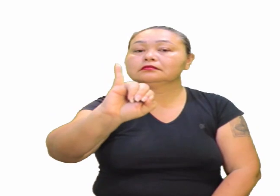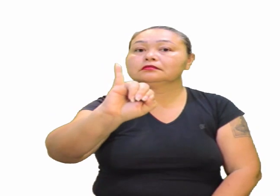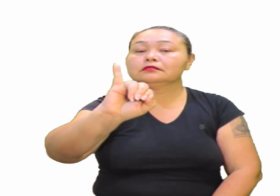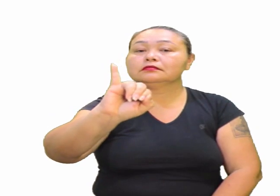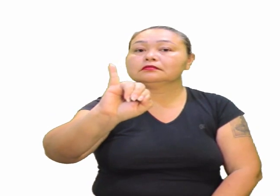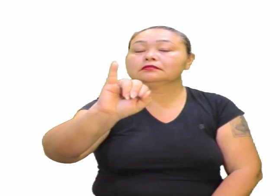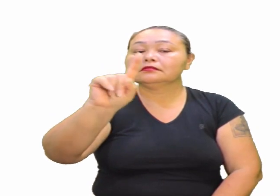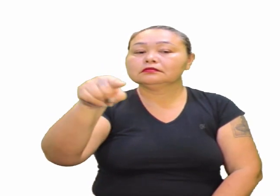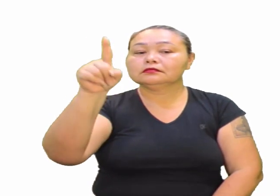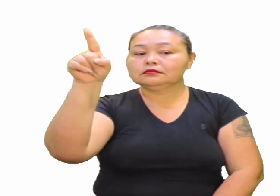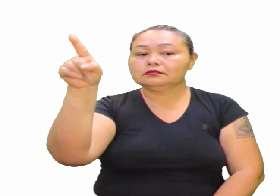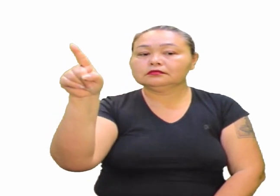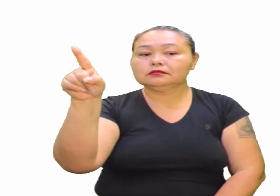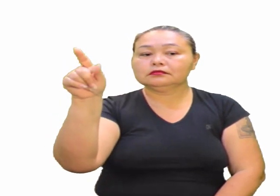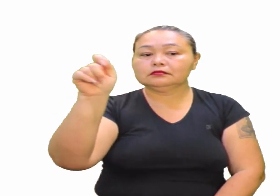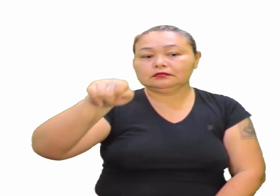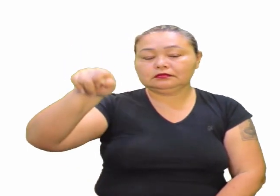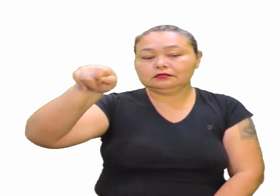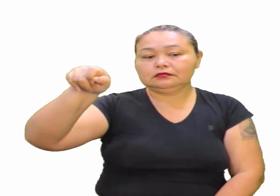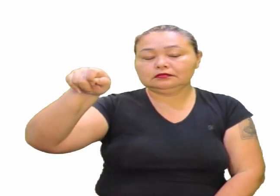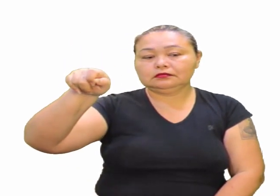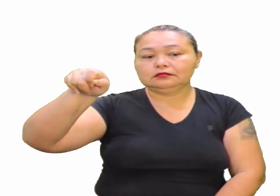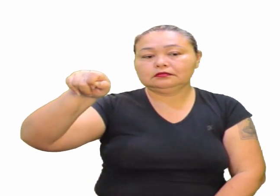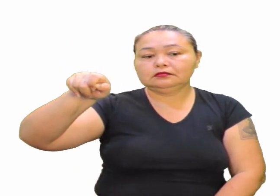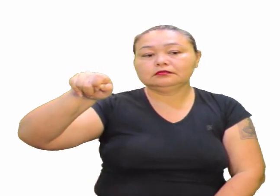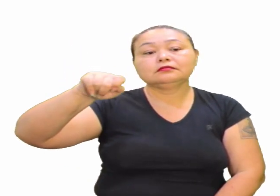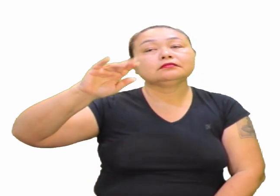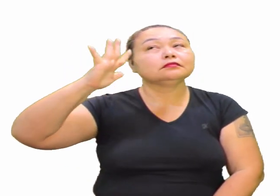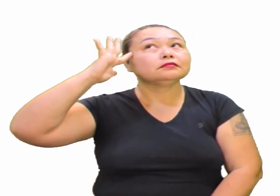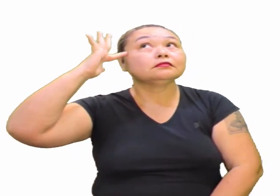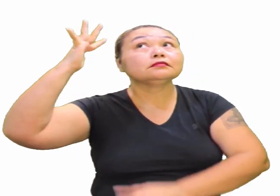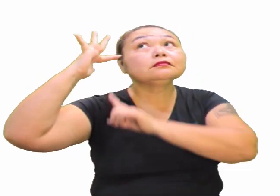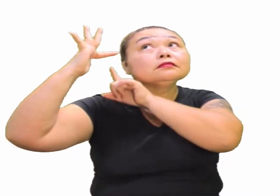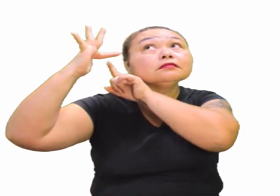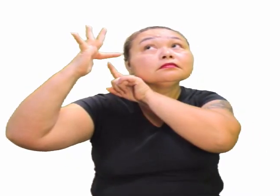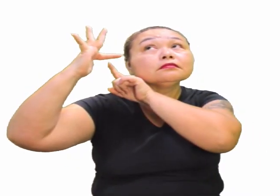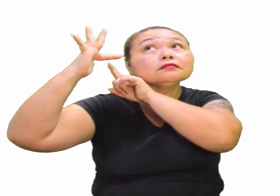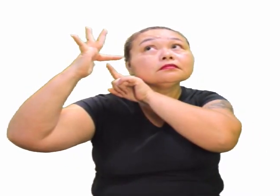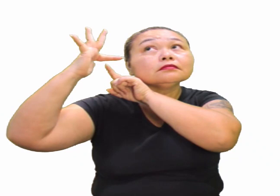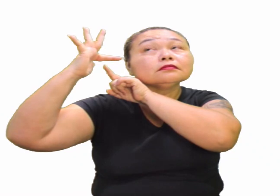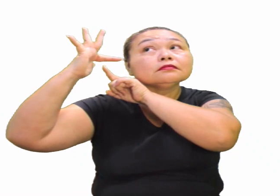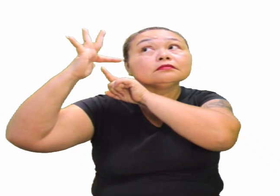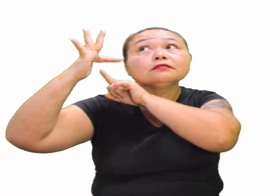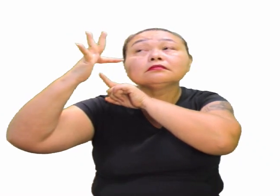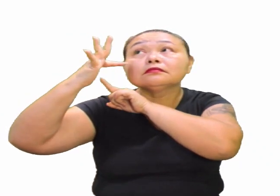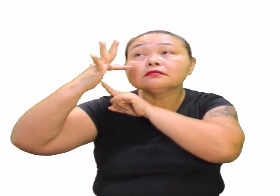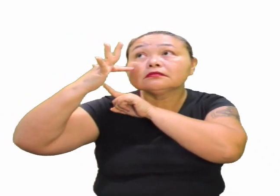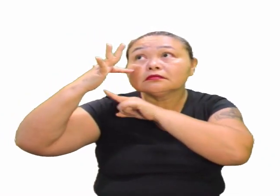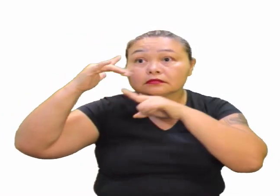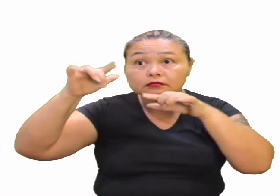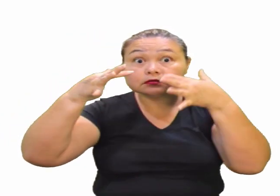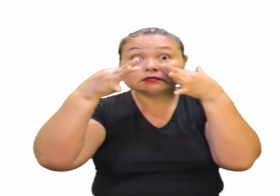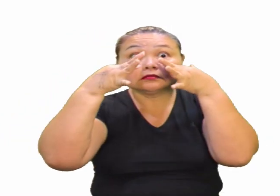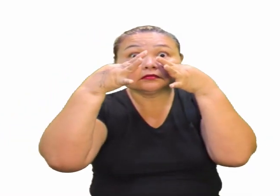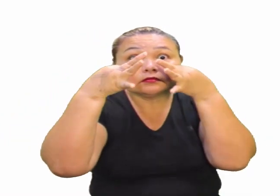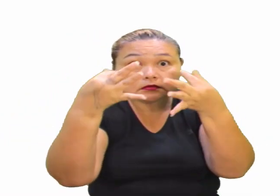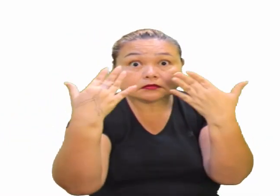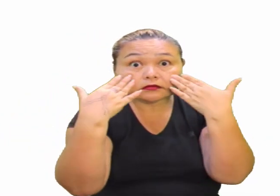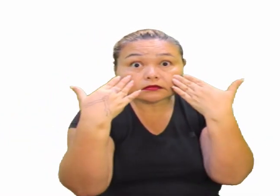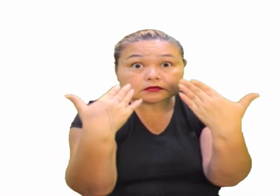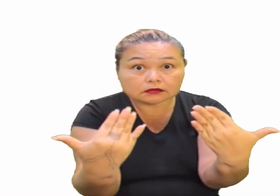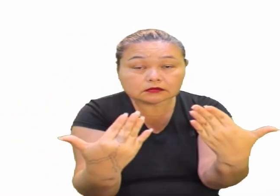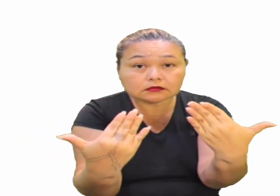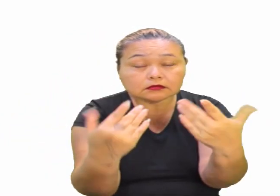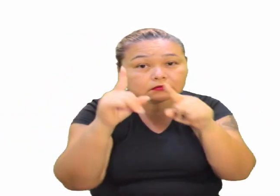logo marcar aqui, ó. Quando uma teoria é comprovada,